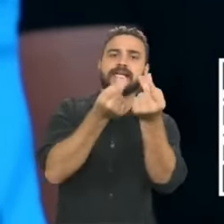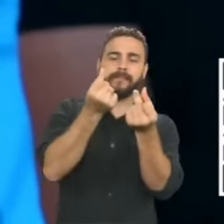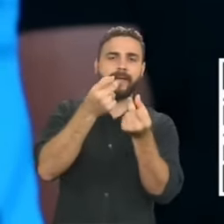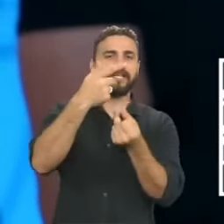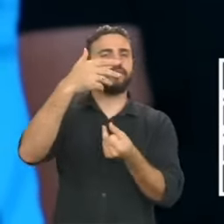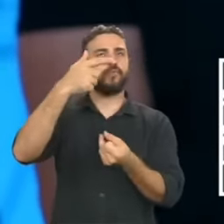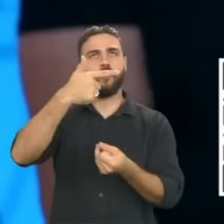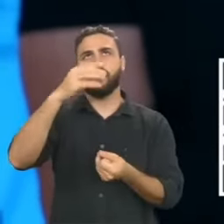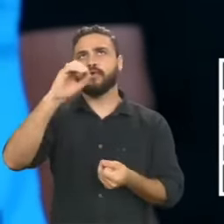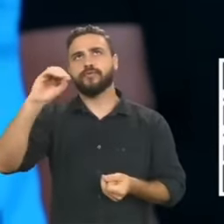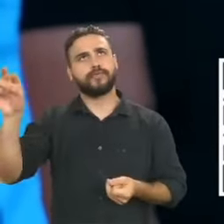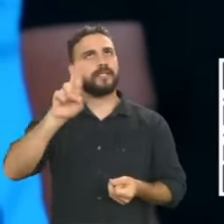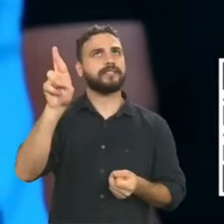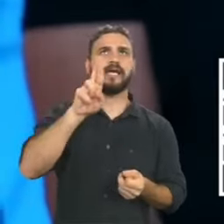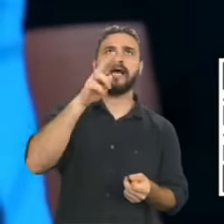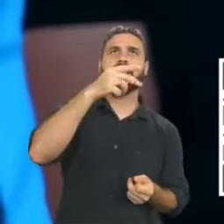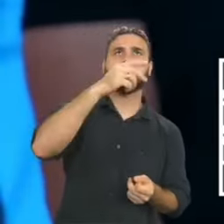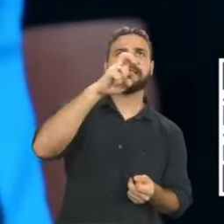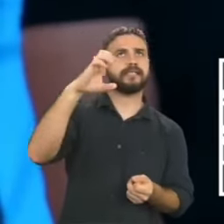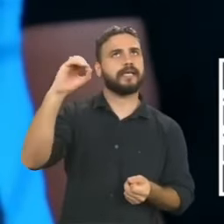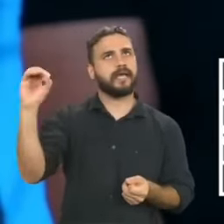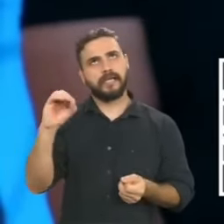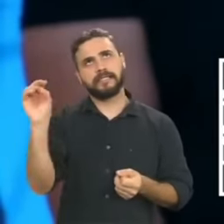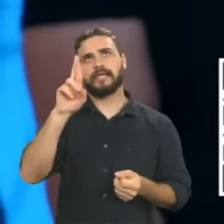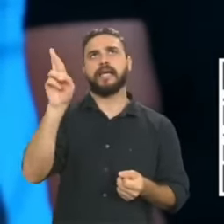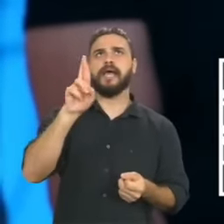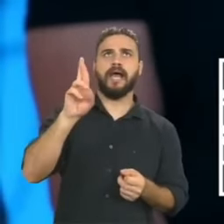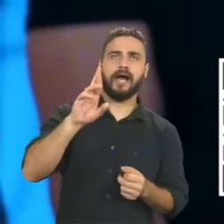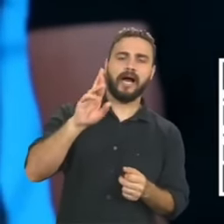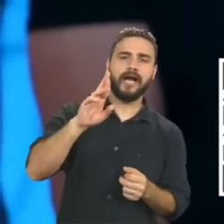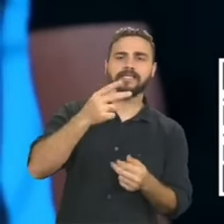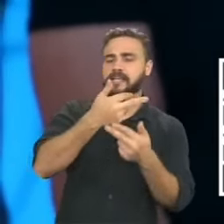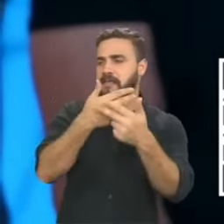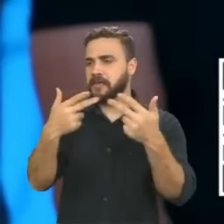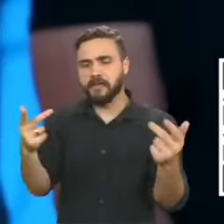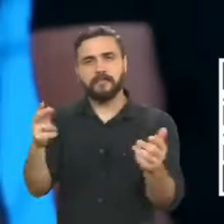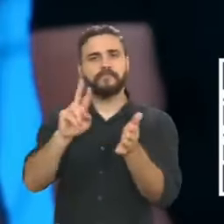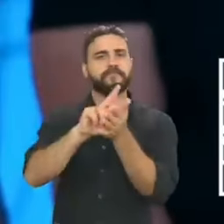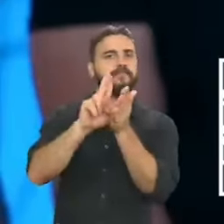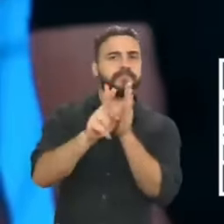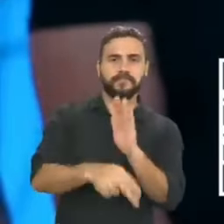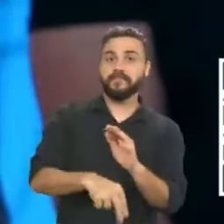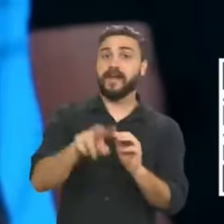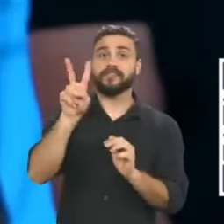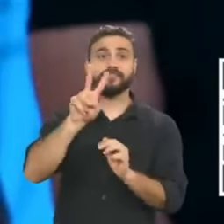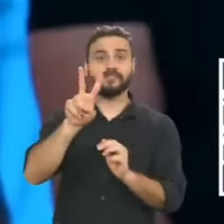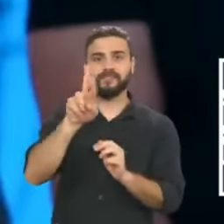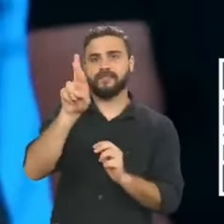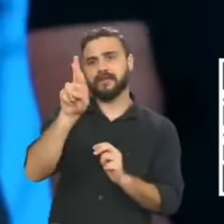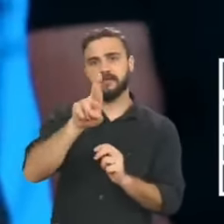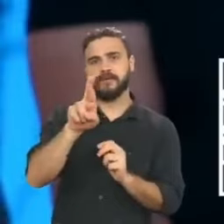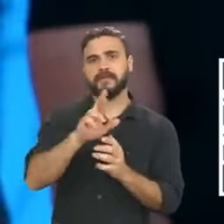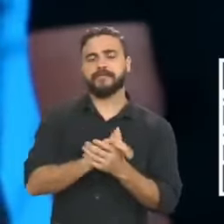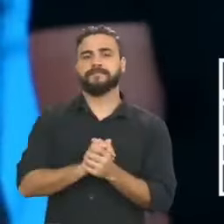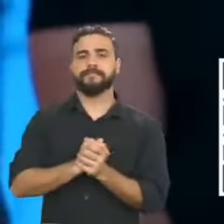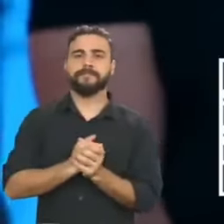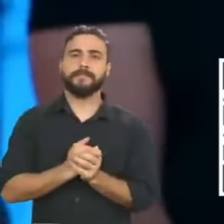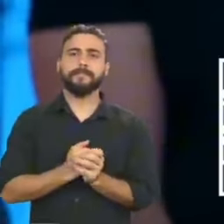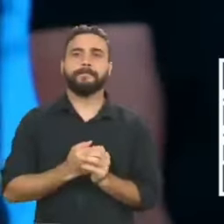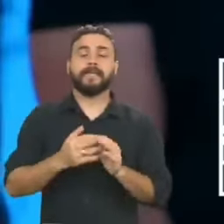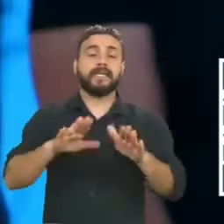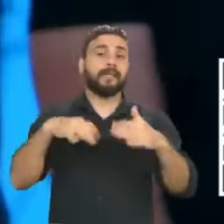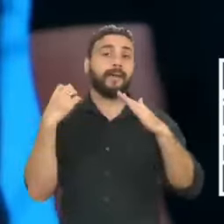R$200, R$500, enfim, então são pessoas físicas que nos ajudam. Nós temos também parceiros, que são empresas que às vezes